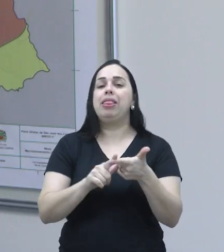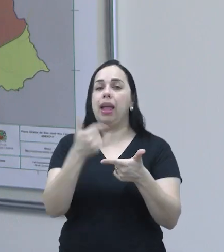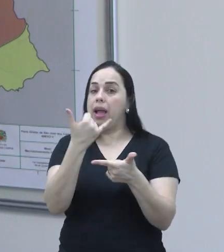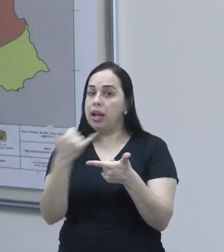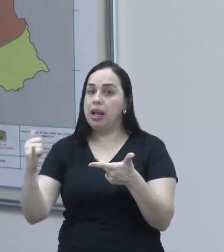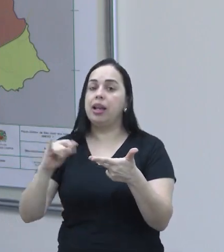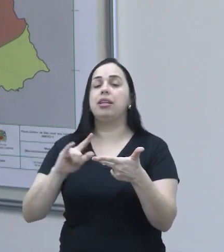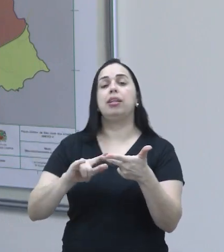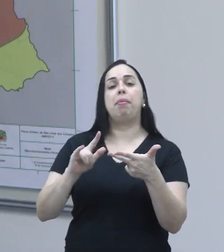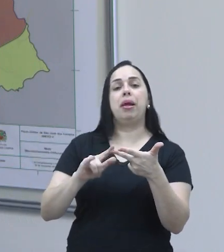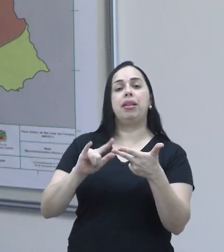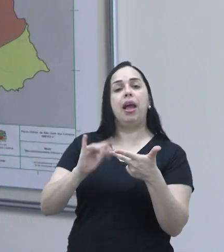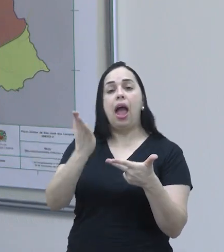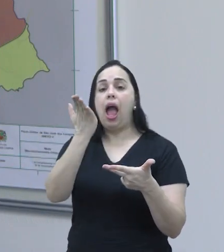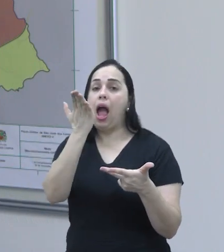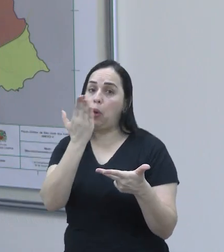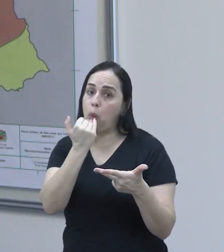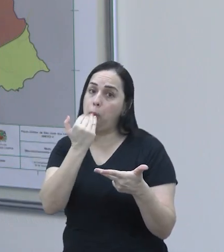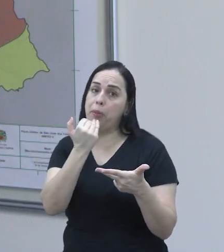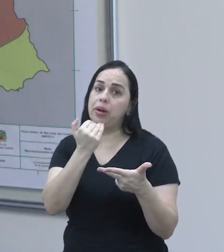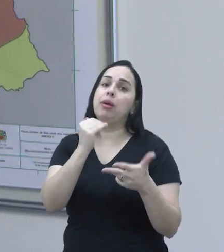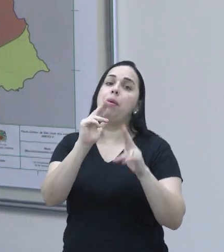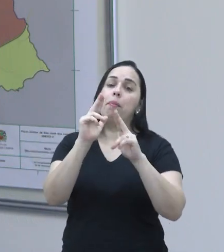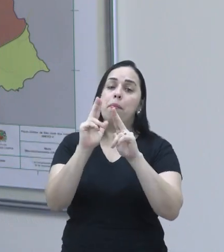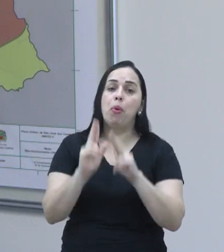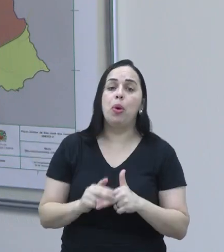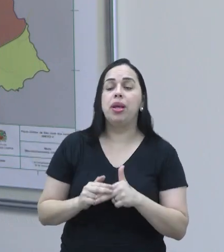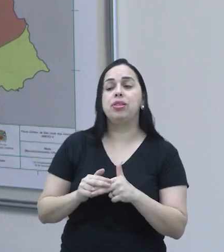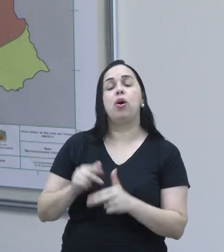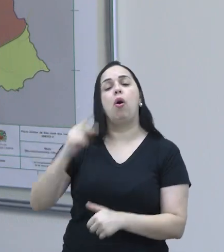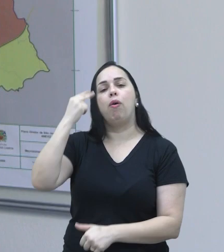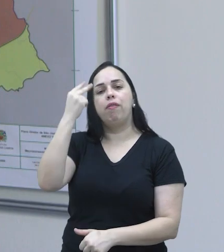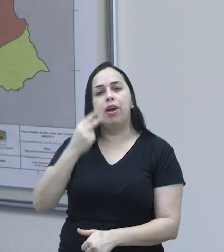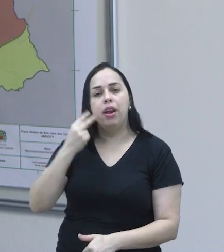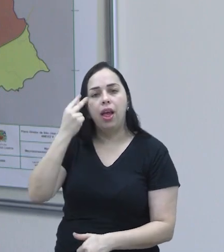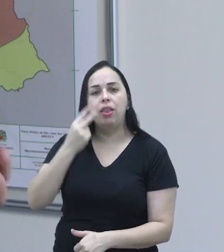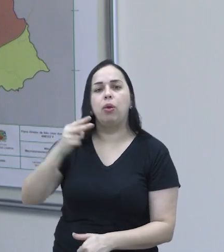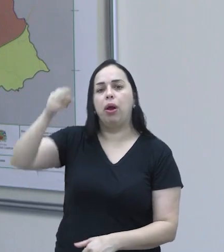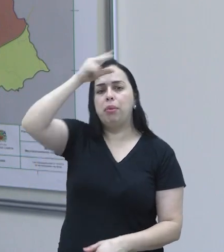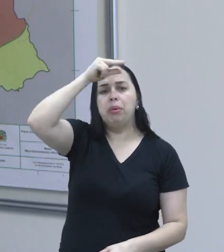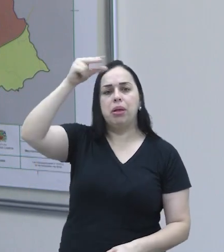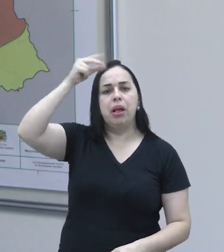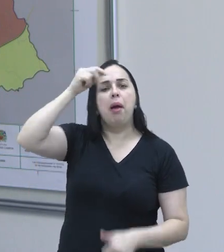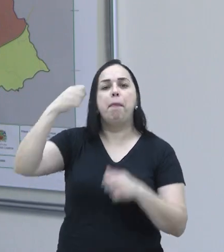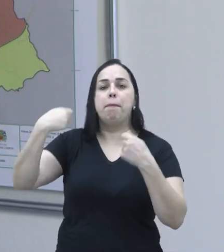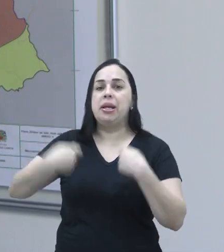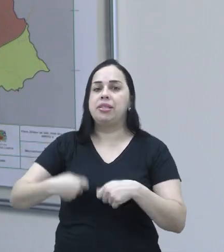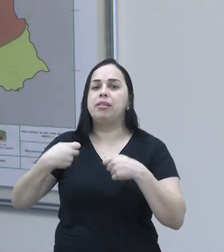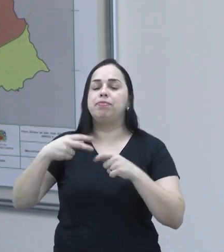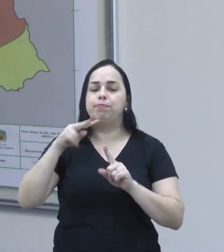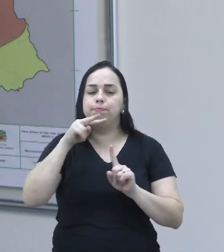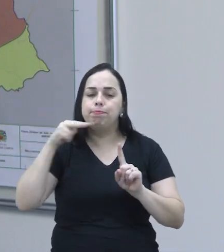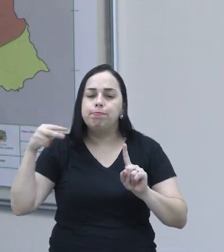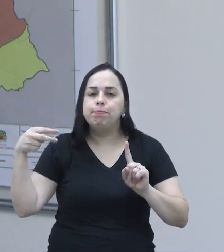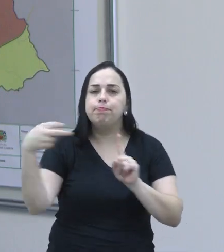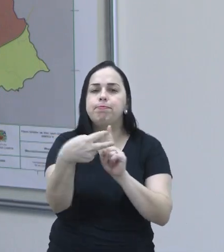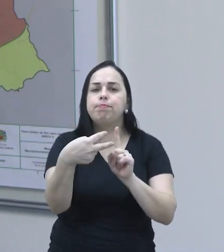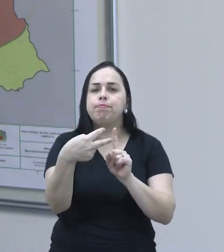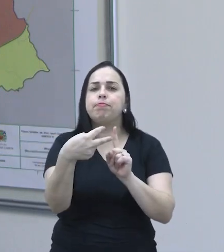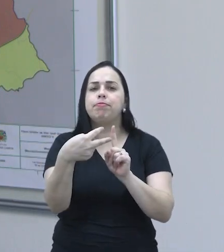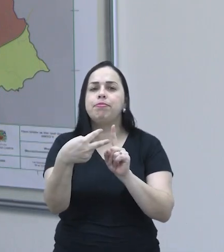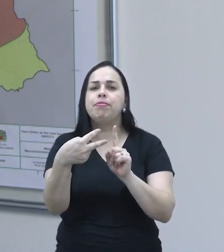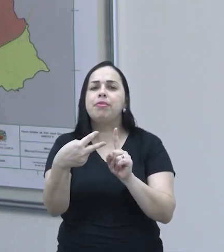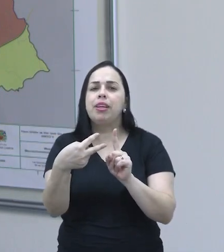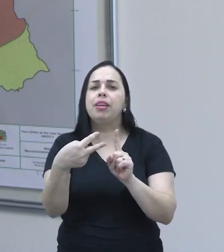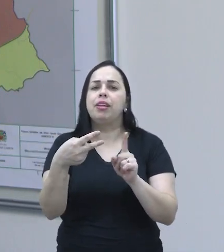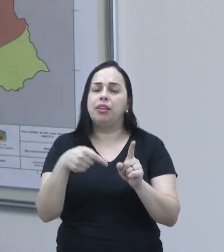segurança energética e segurança alimentar. Então, o gestor público também tem que ter essa percepção do que